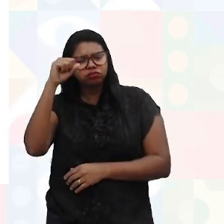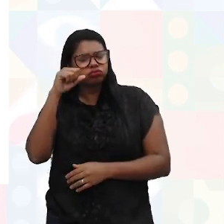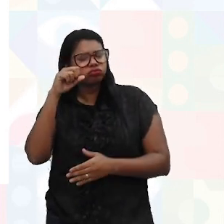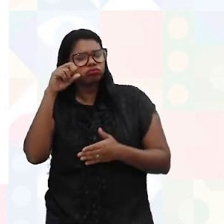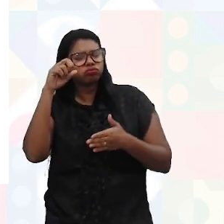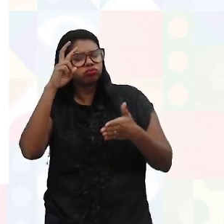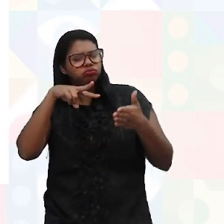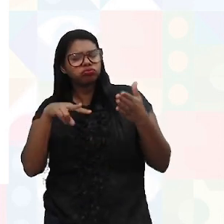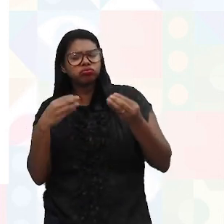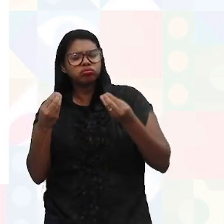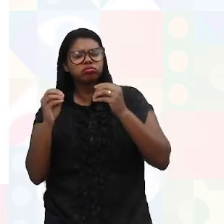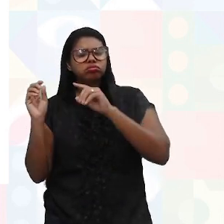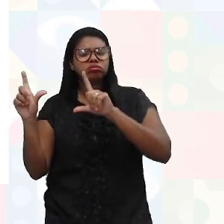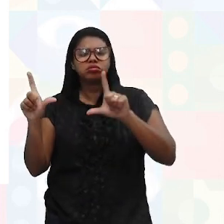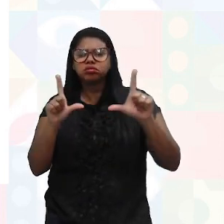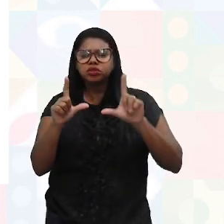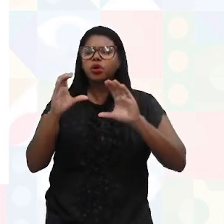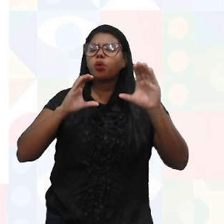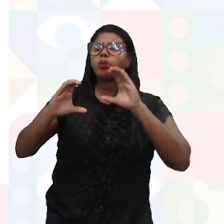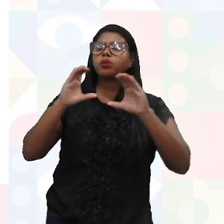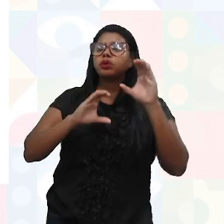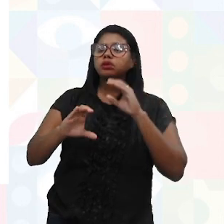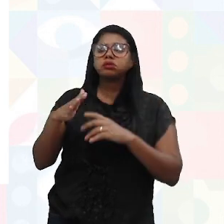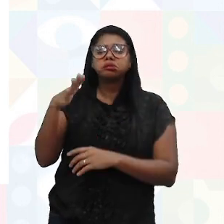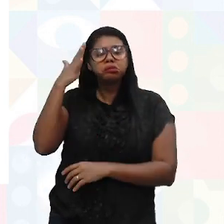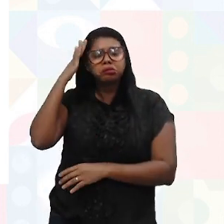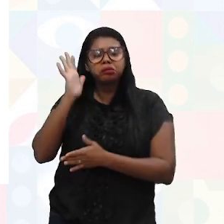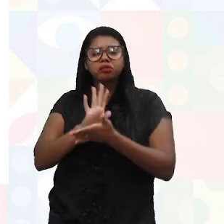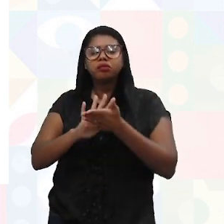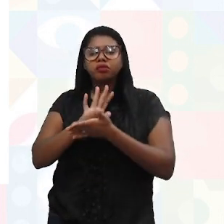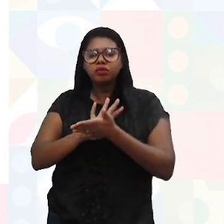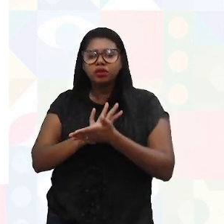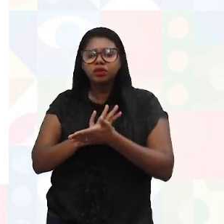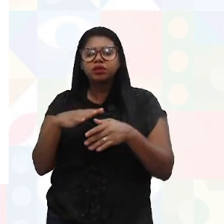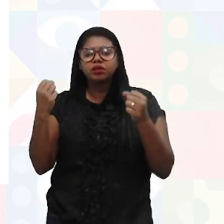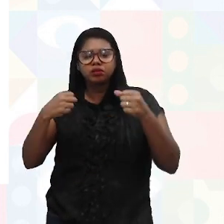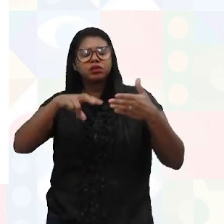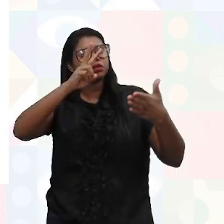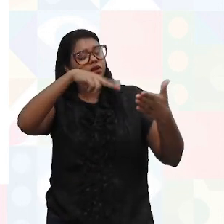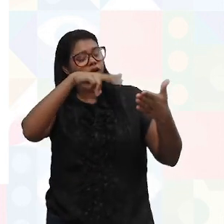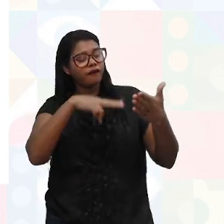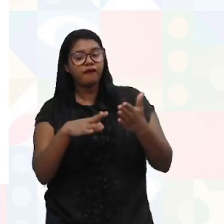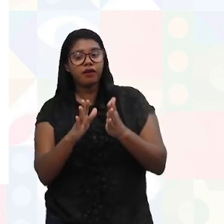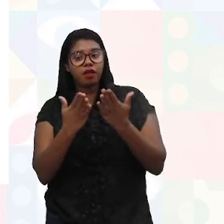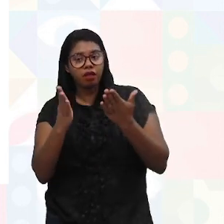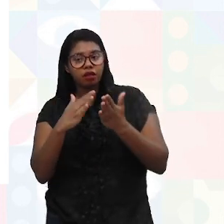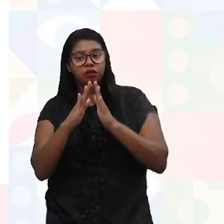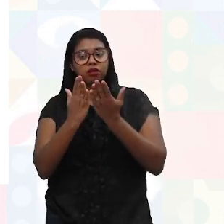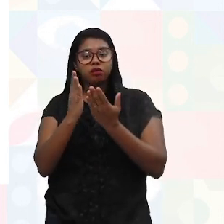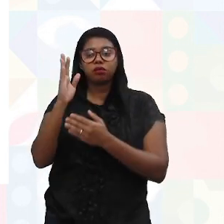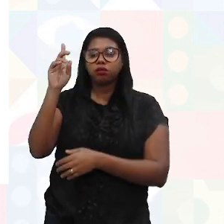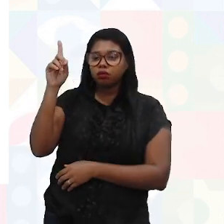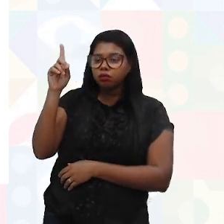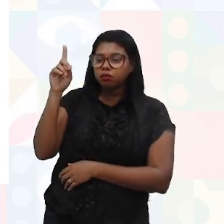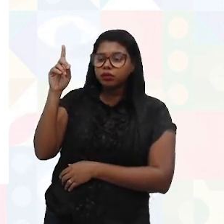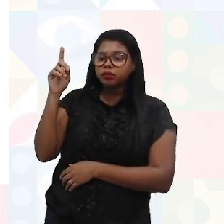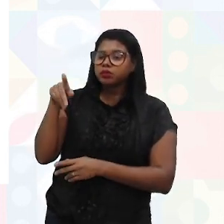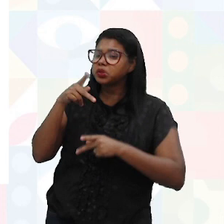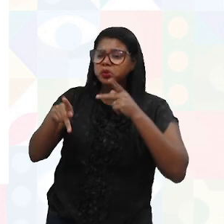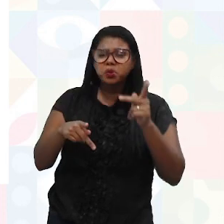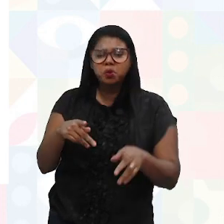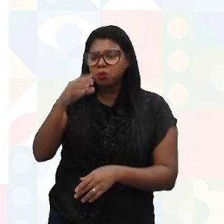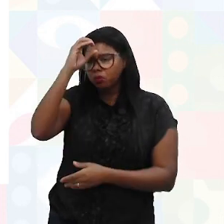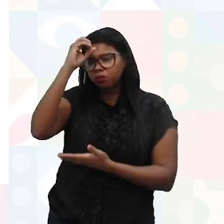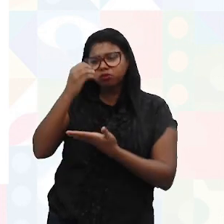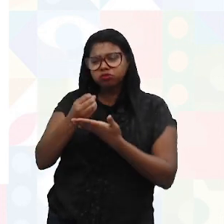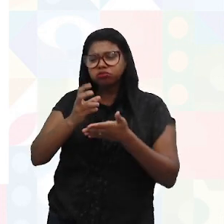uma mensagem, ia criar uma comunicação que estava ali nos livros, nas bíblias, enfim, se a população não sabia